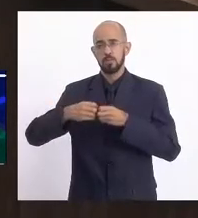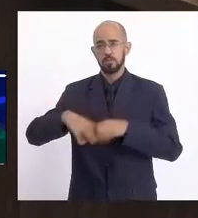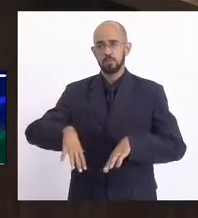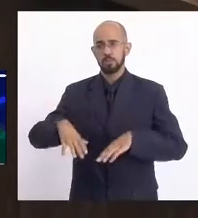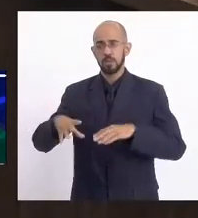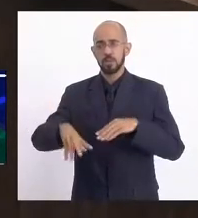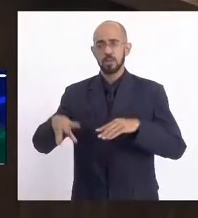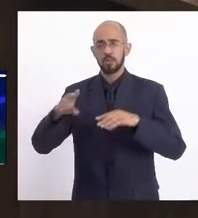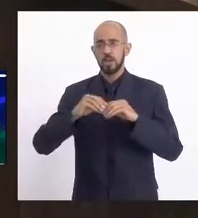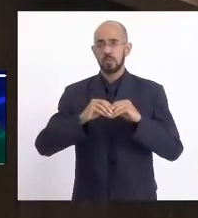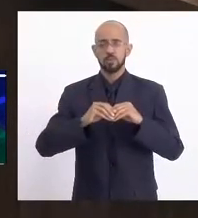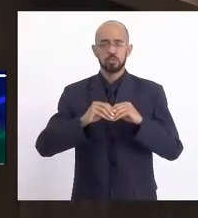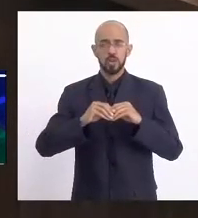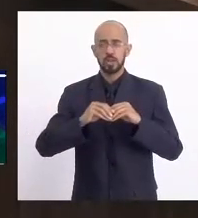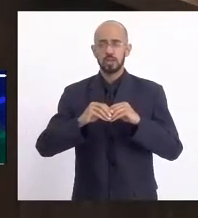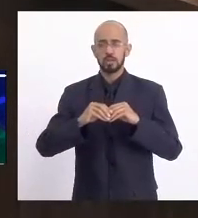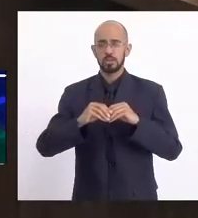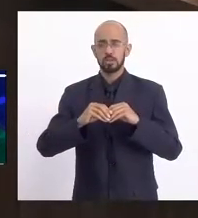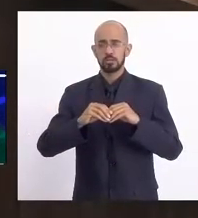aglutinada.